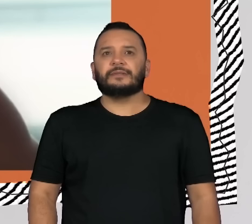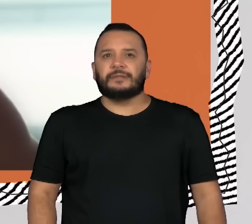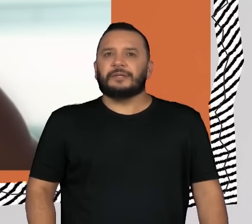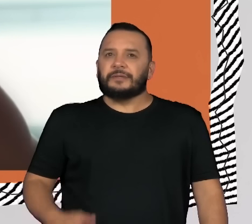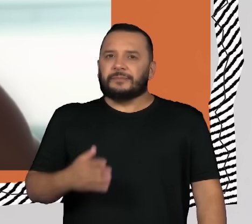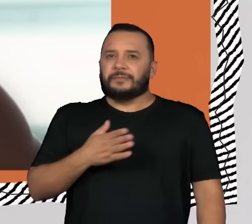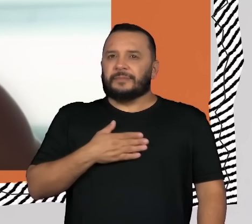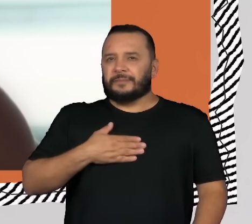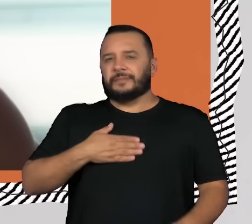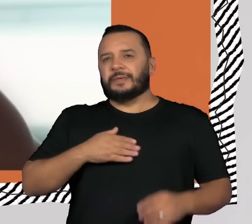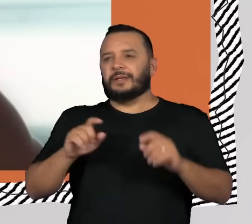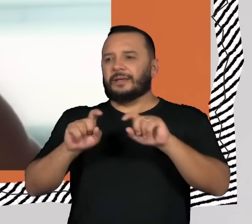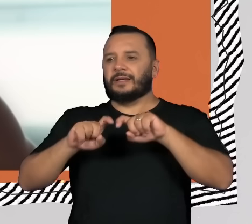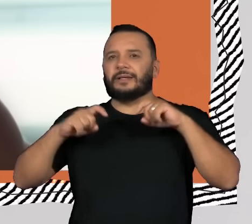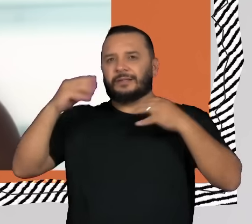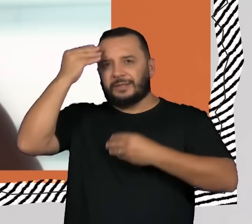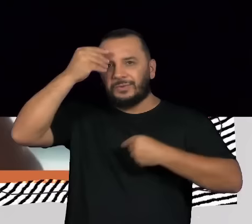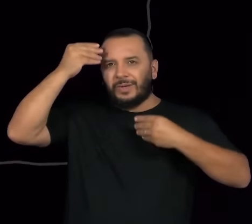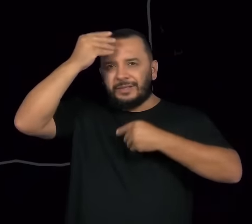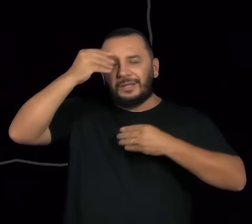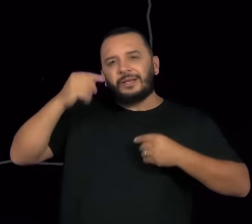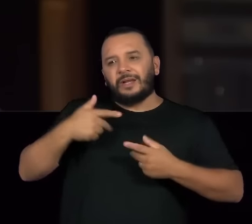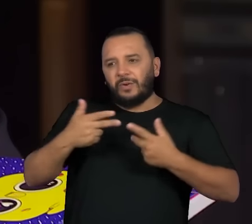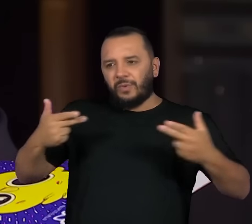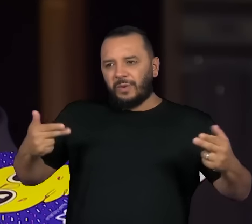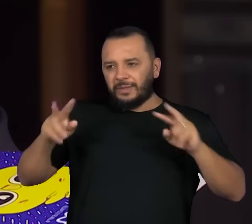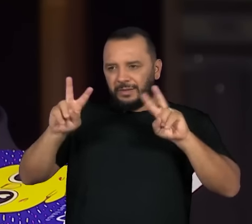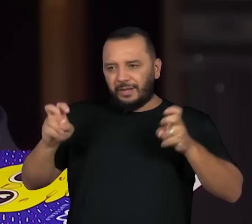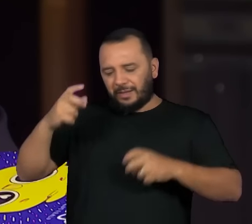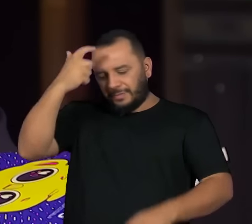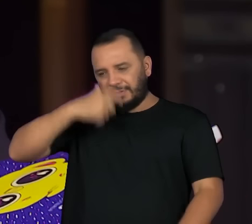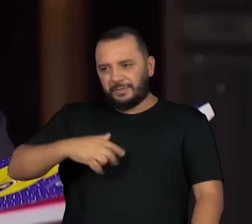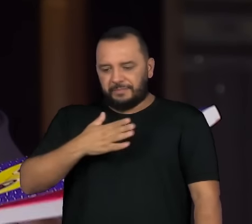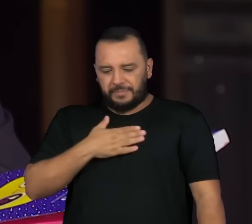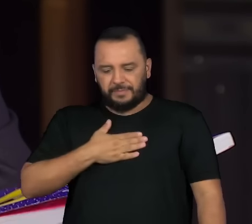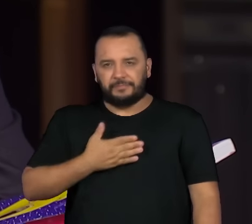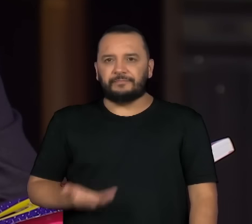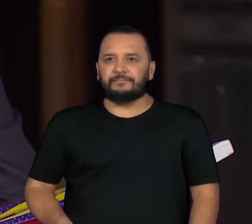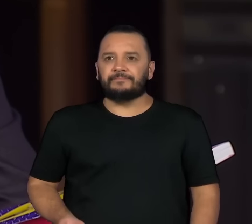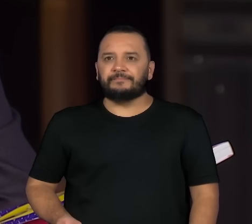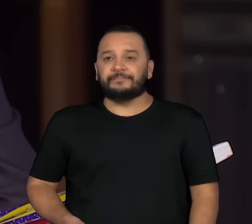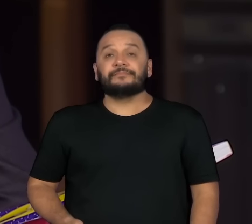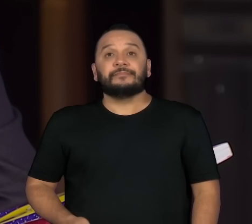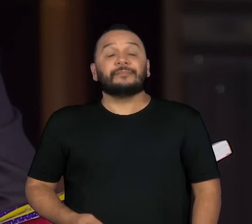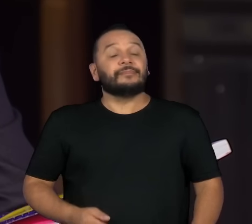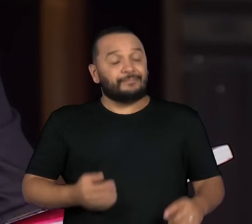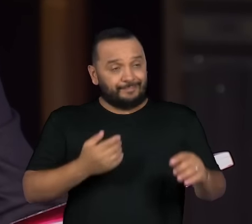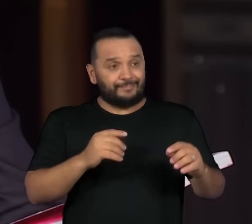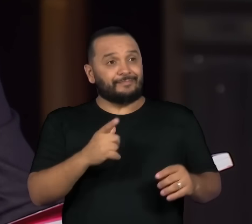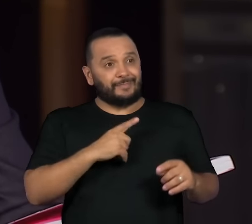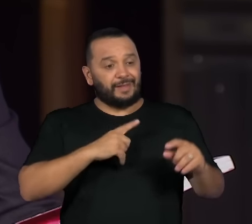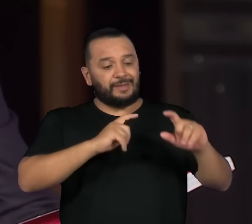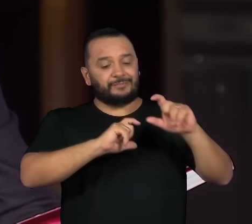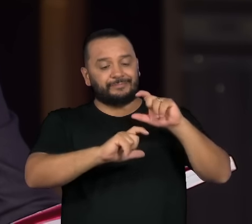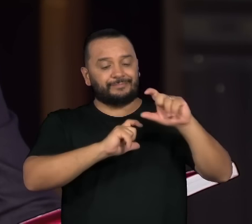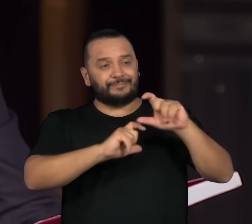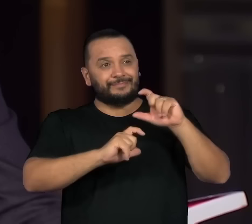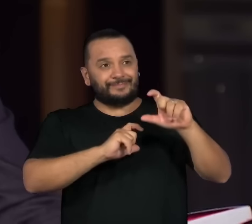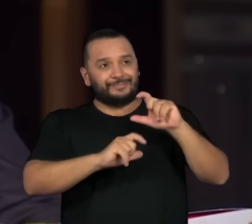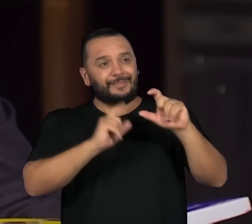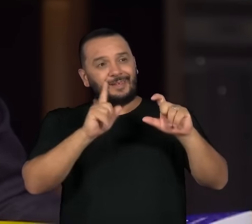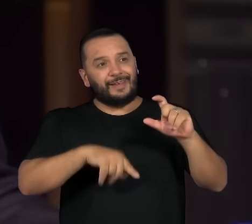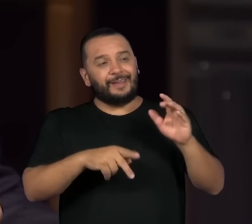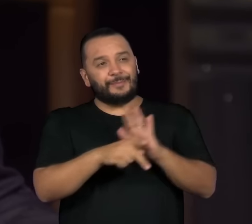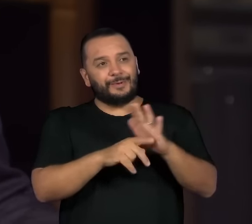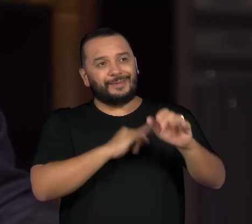My sexuality is not the most interesting thing about me. Isso daqui era uma coisa digital, aí esta garota